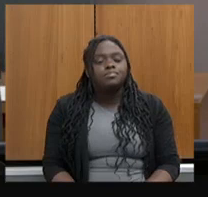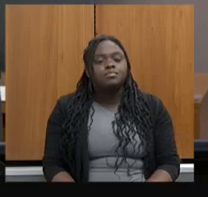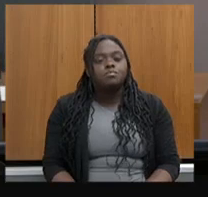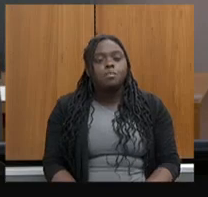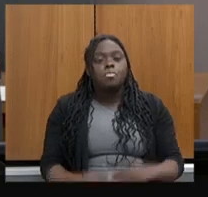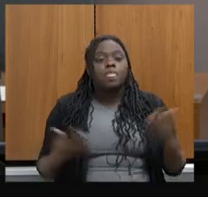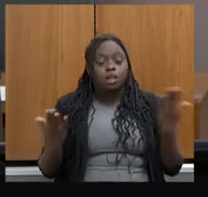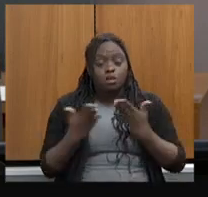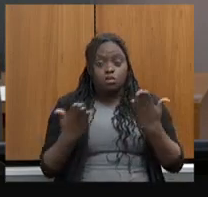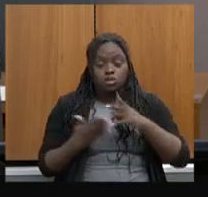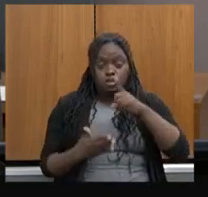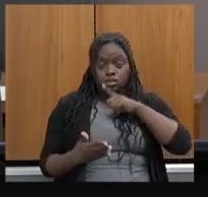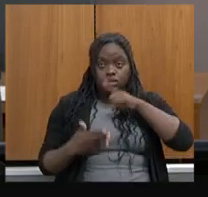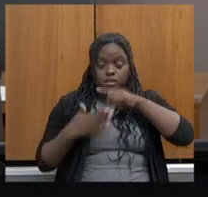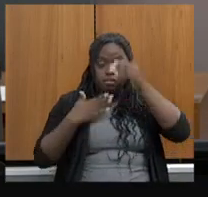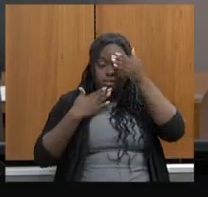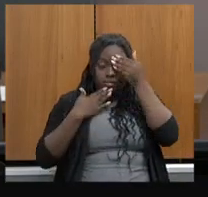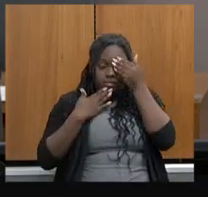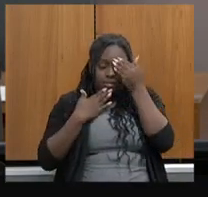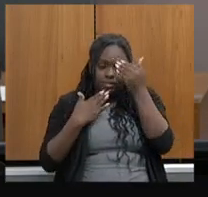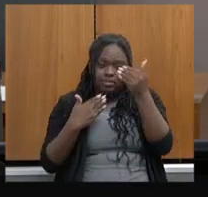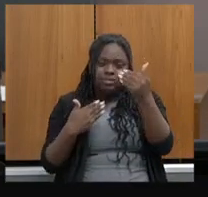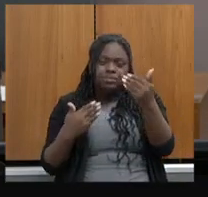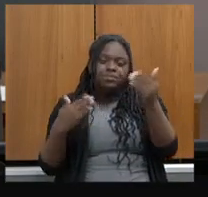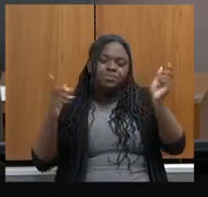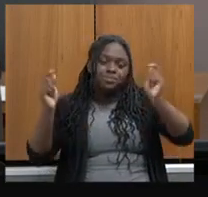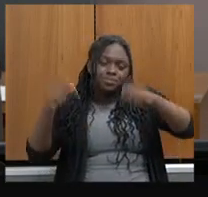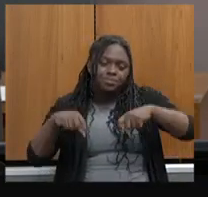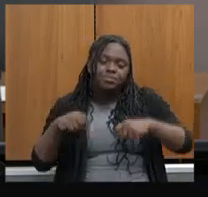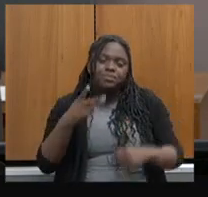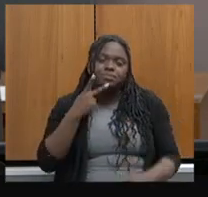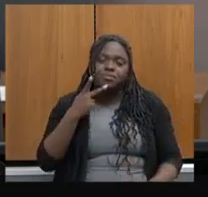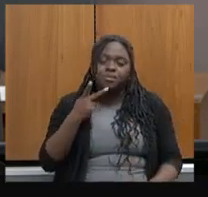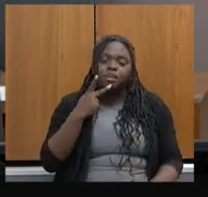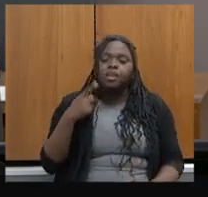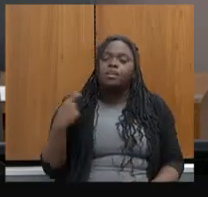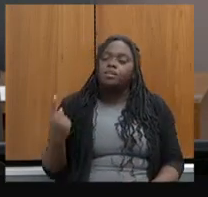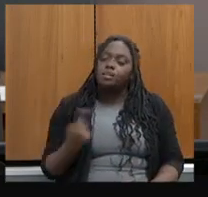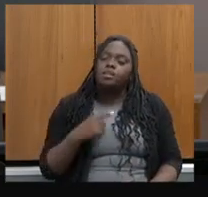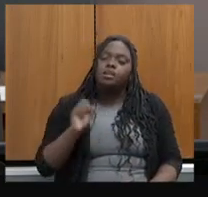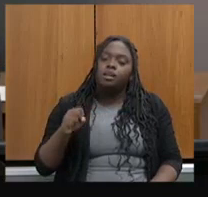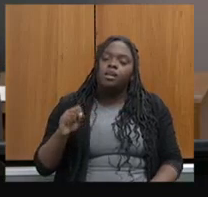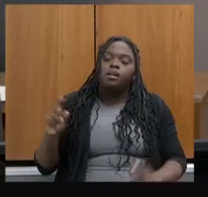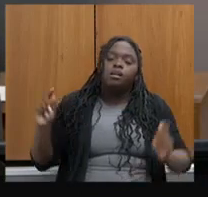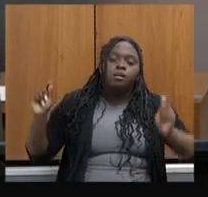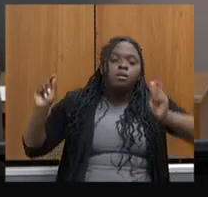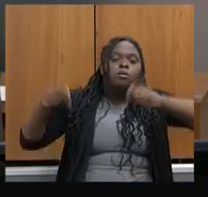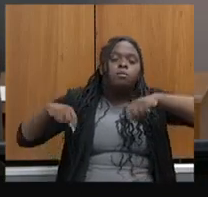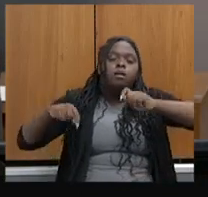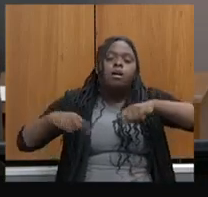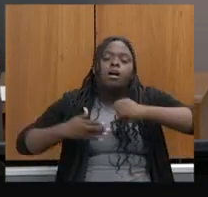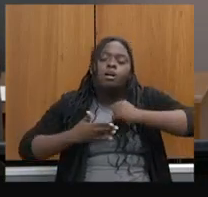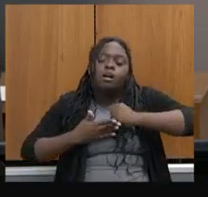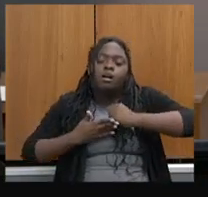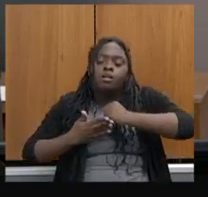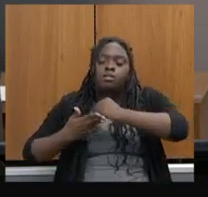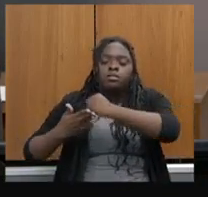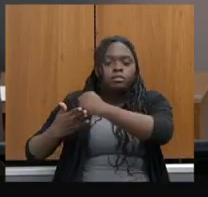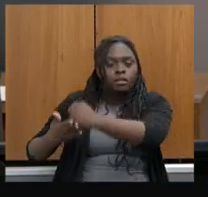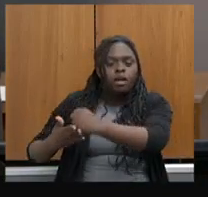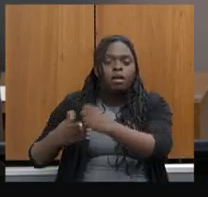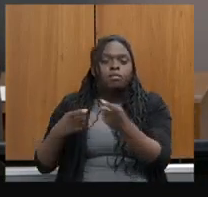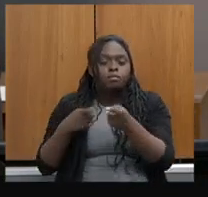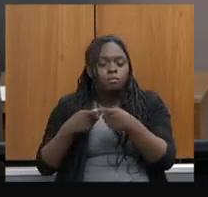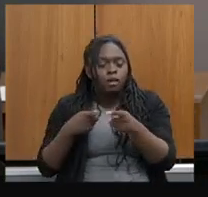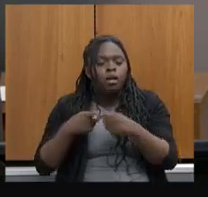a gente tem a grata condição de dizer que nós podemos levar um socorro especializado com